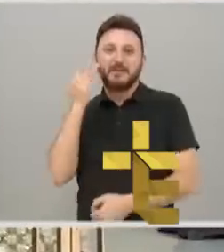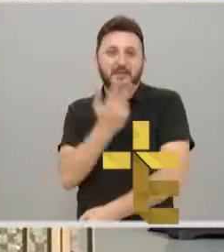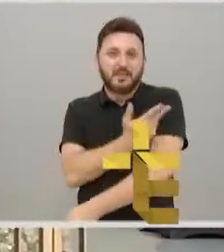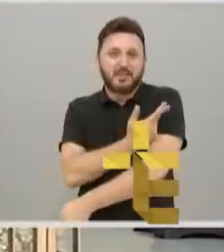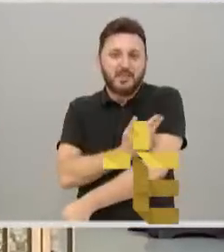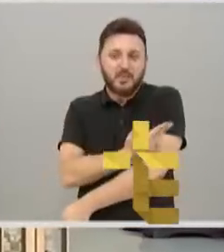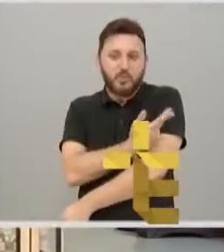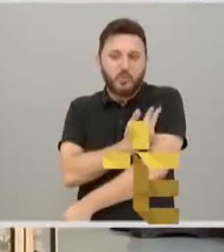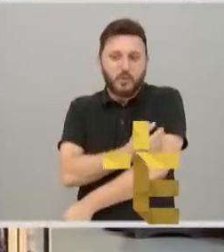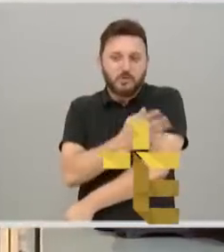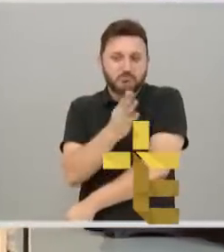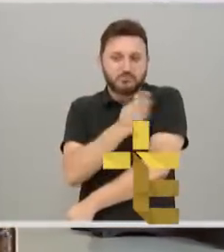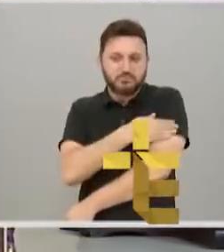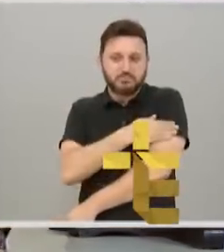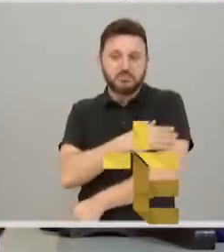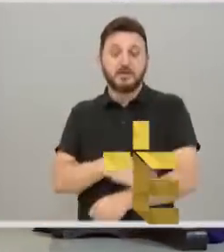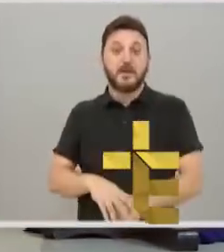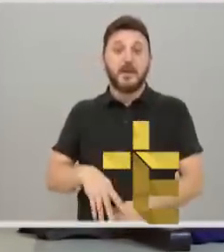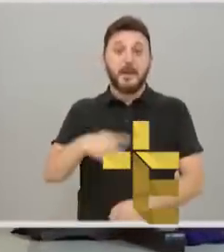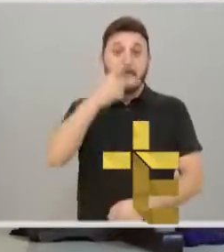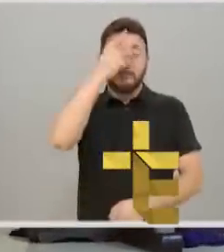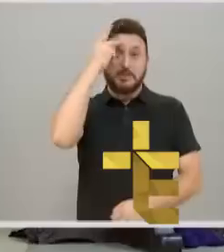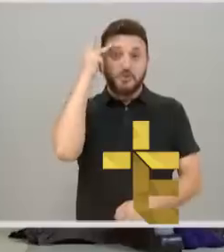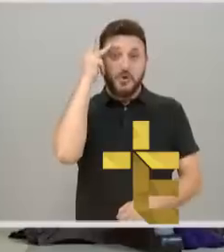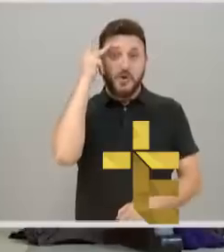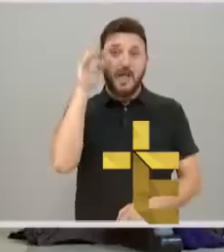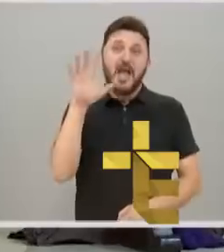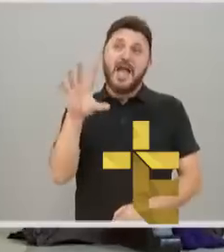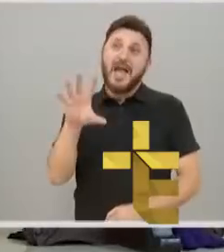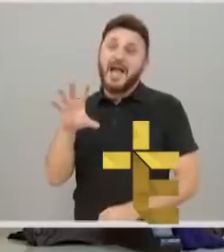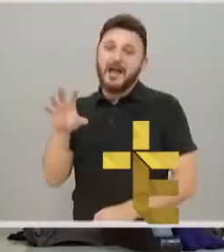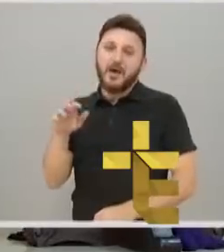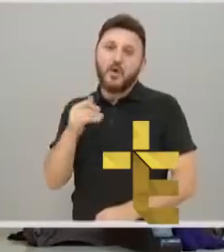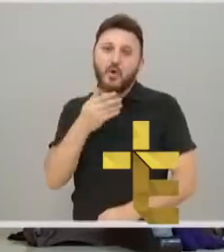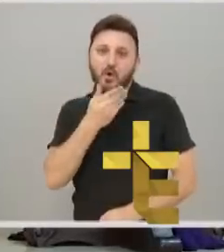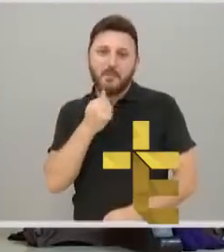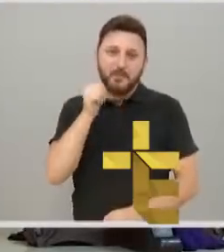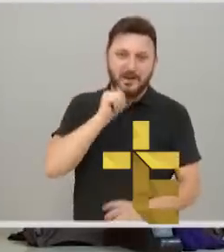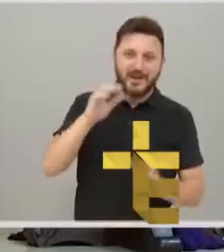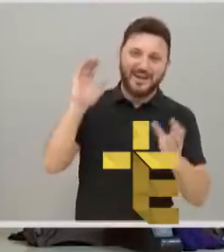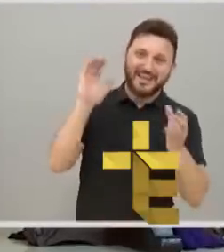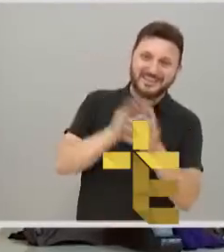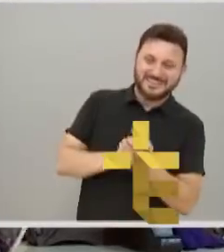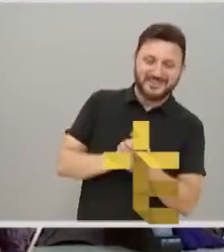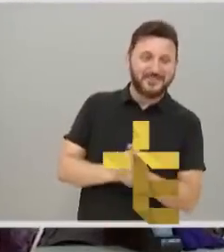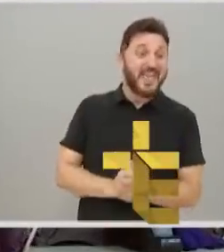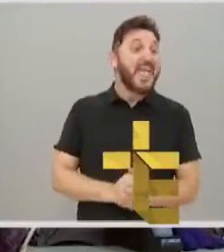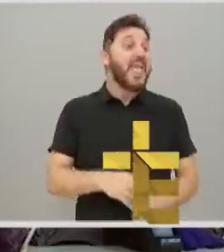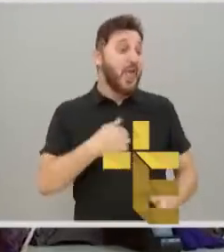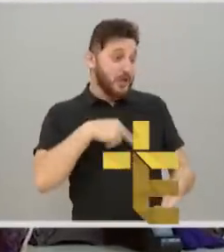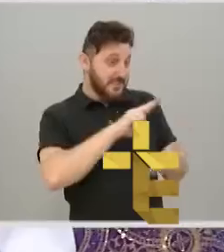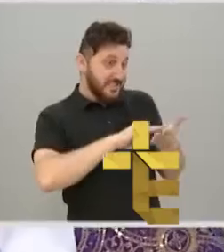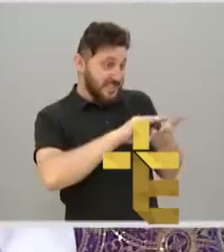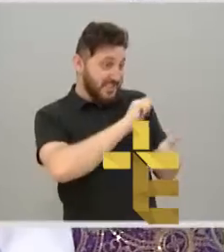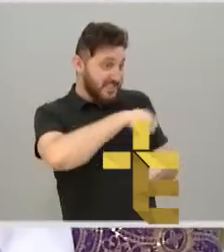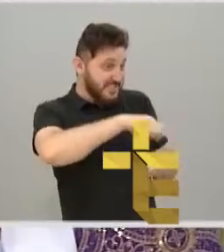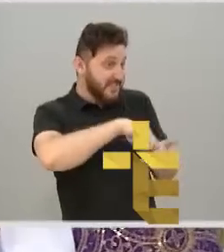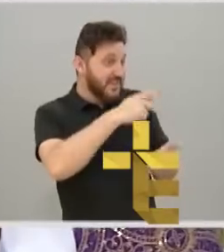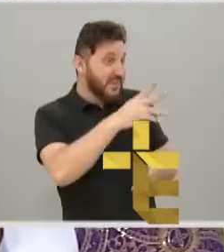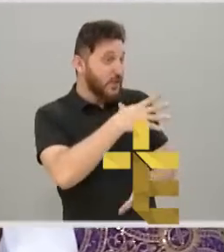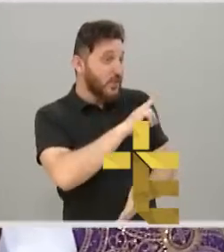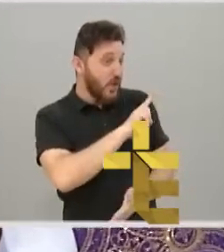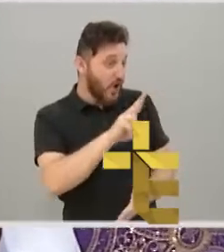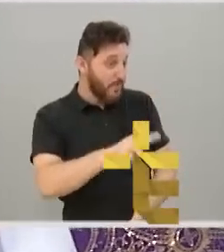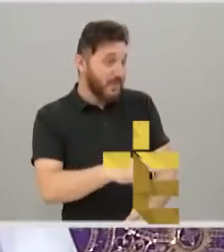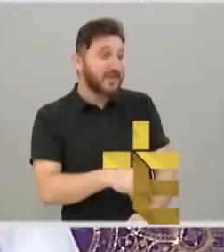mas quando um casal está naquele amor, sabe, só aquele amor, a pessoa diz: eu vou escrever teu nome. Eu sempre não escreve do filho, da